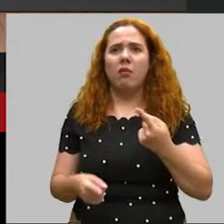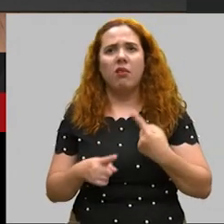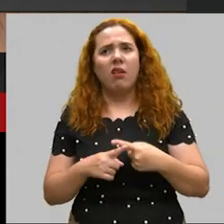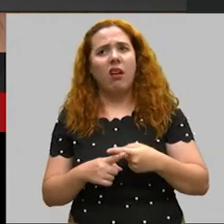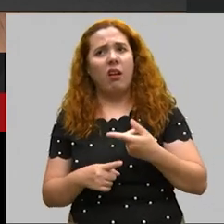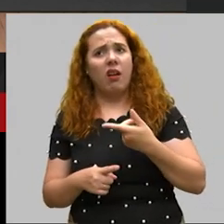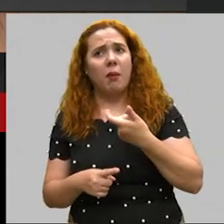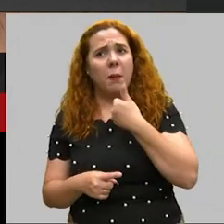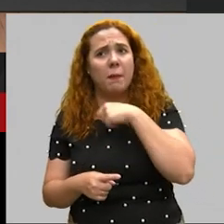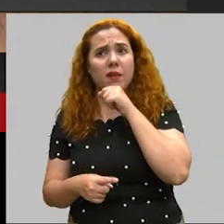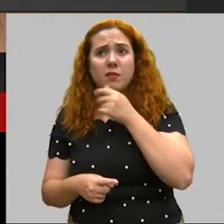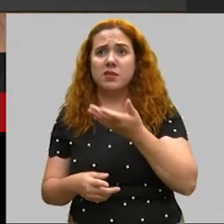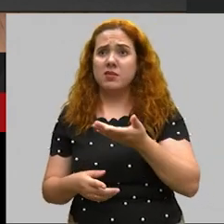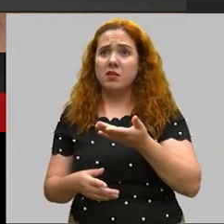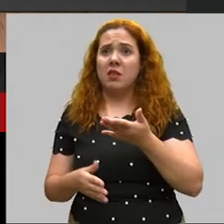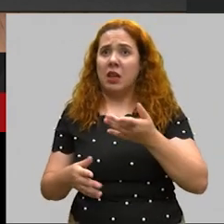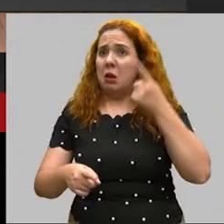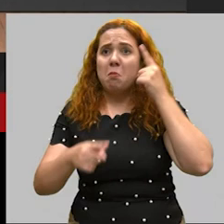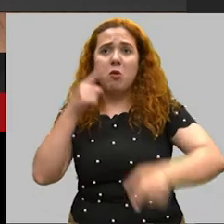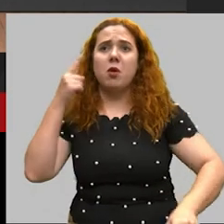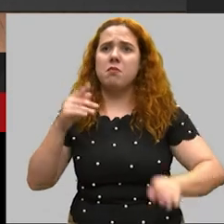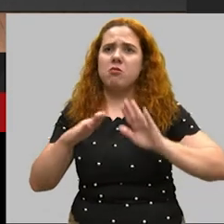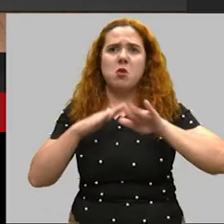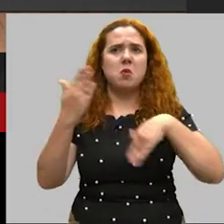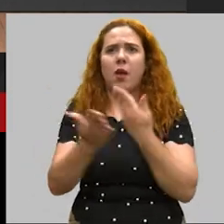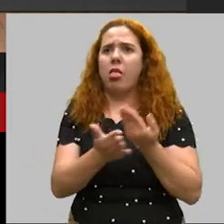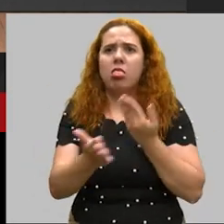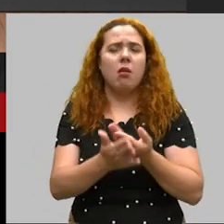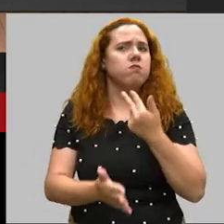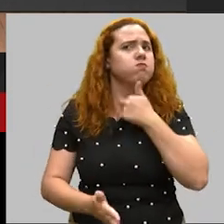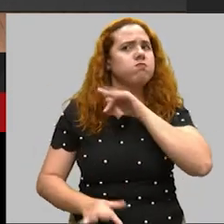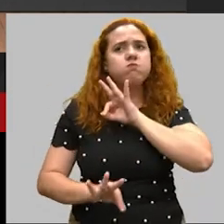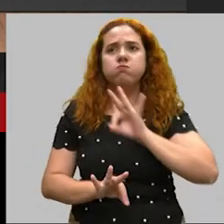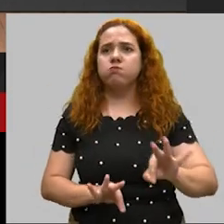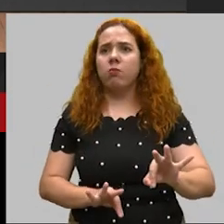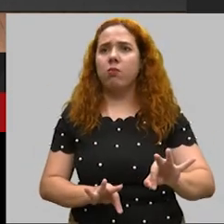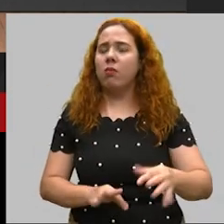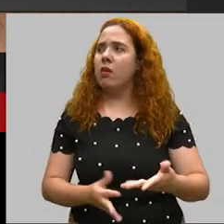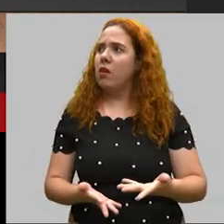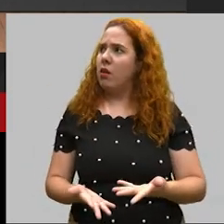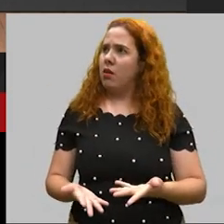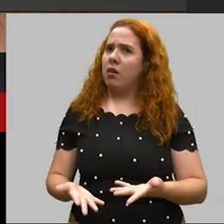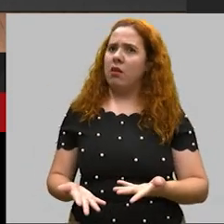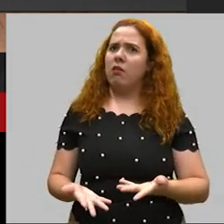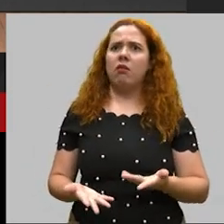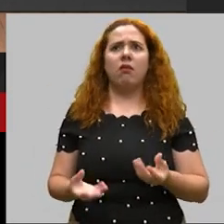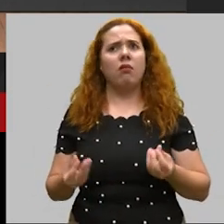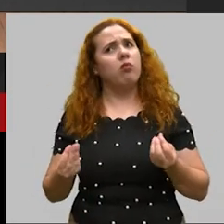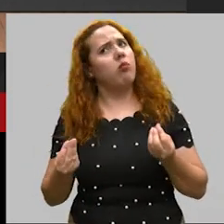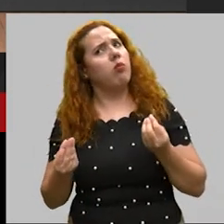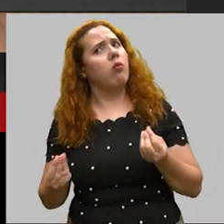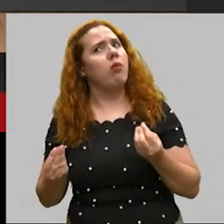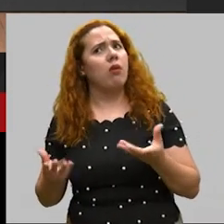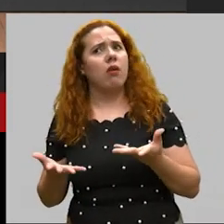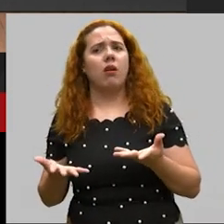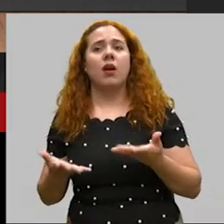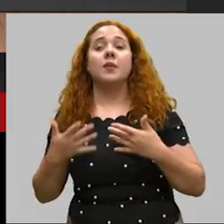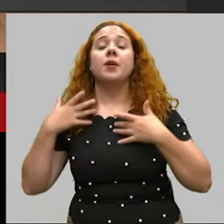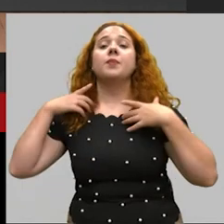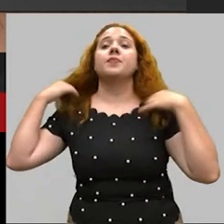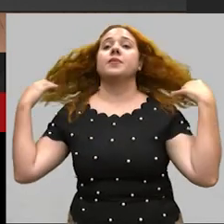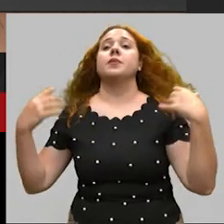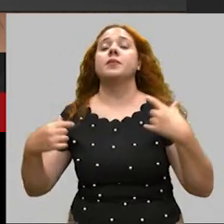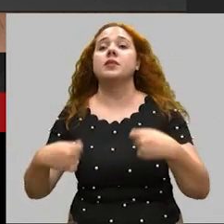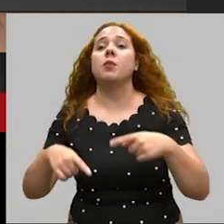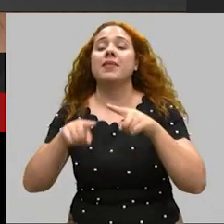absurdo Olha que crueldade e aí é por isso que tem que ter sala de recurso tem que ser ch tem que ter chamada